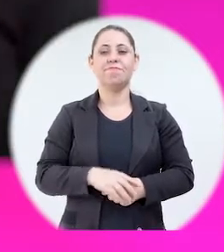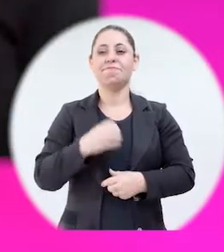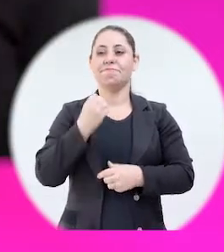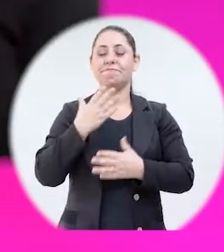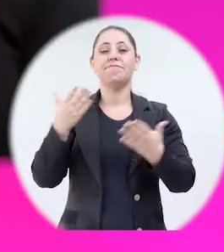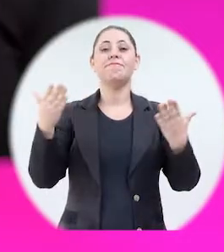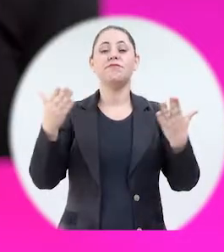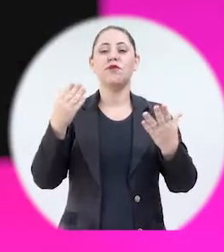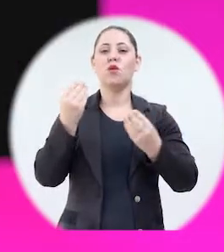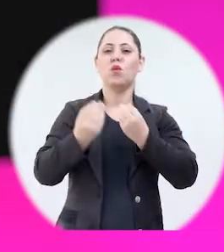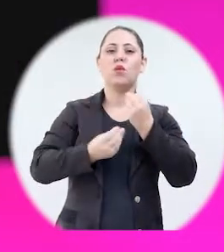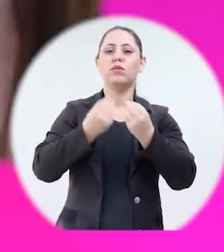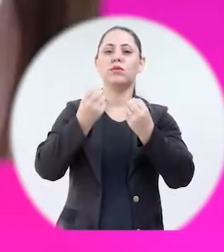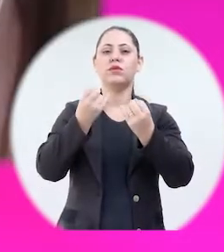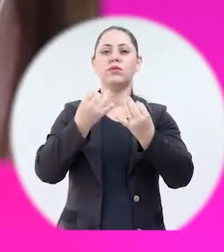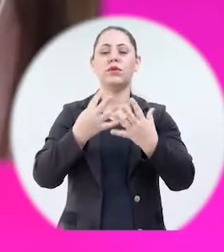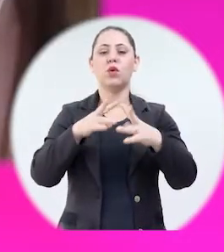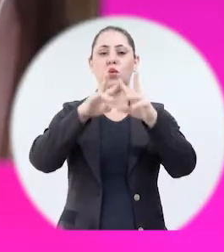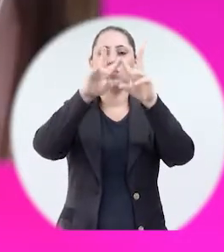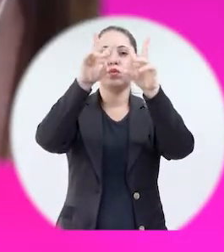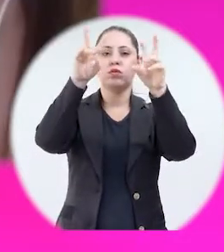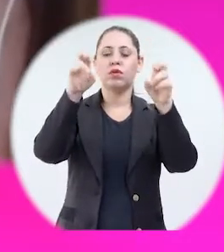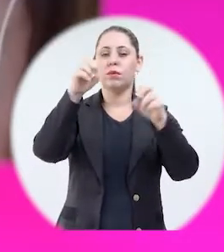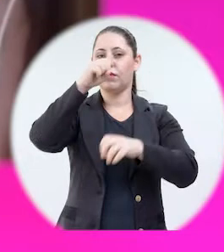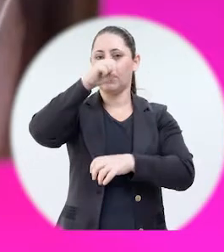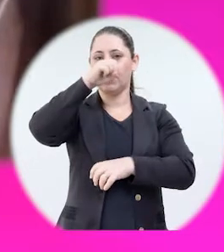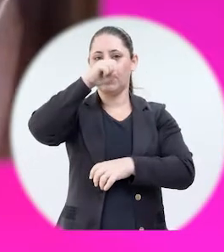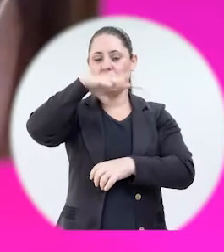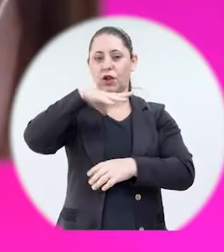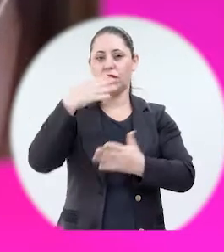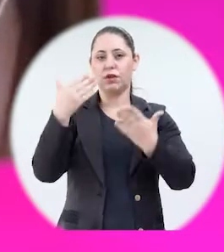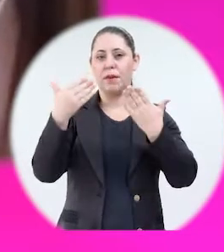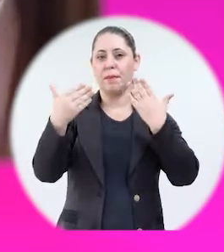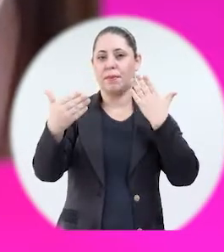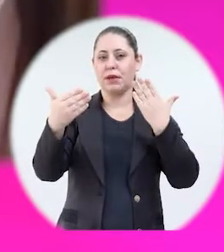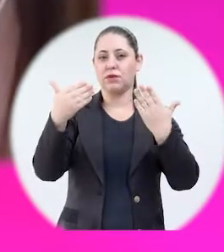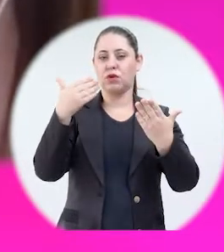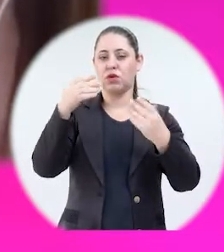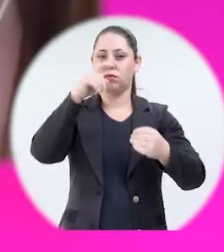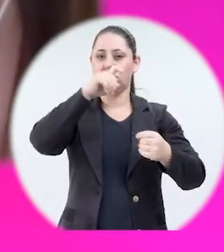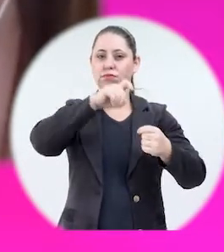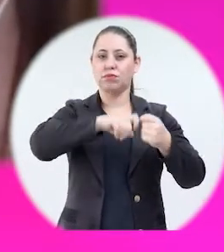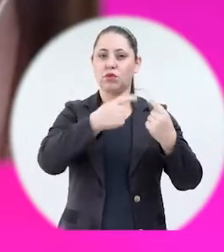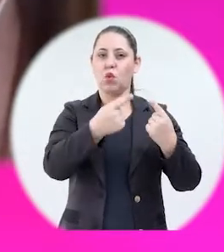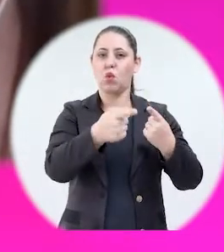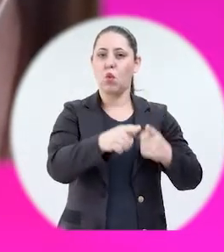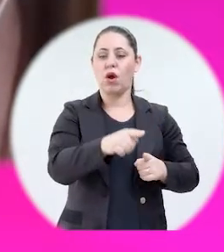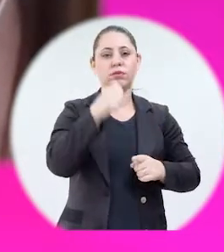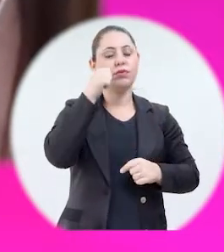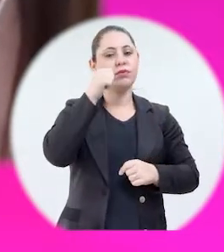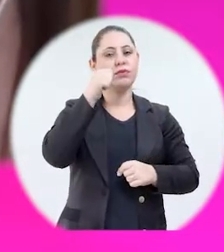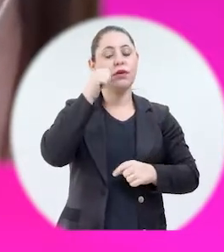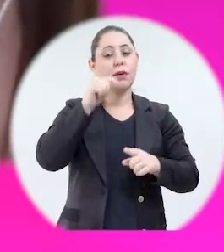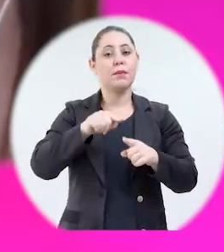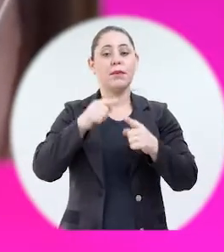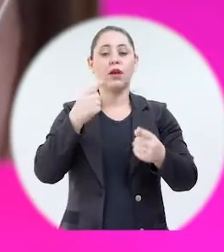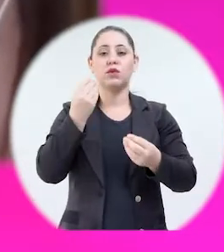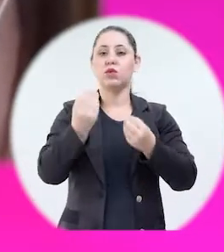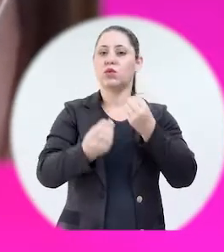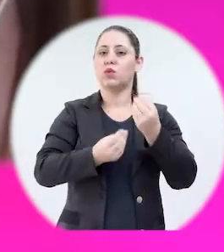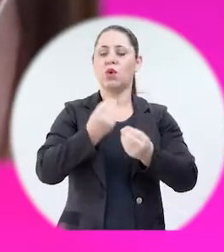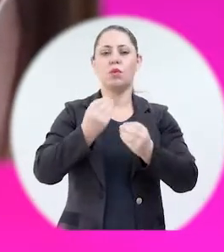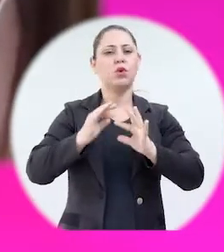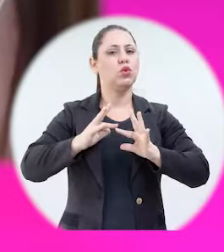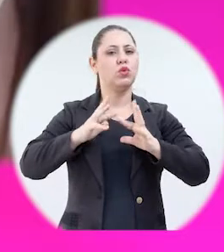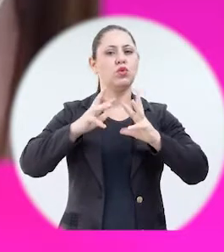Muito bem, então, como eu já disse, o nosso tema é a violência psicológica e sexual contra as mulheres, mas como a gente